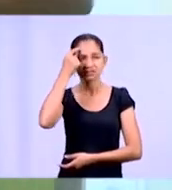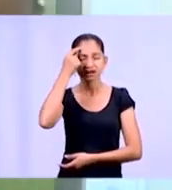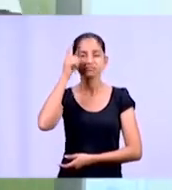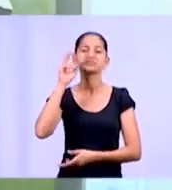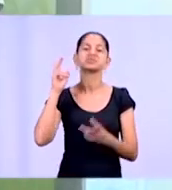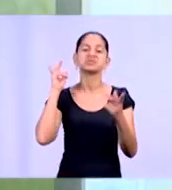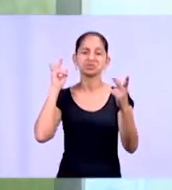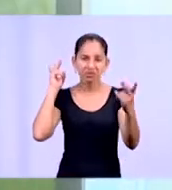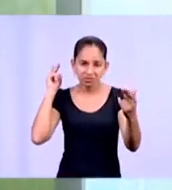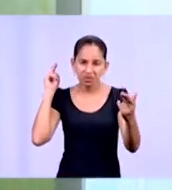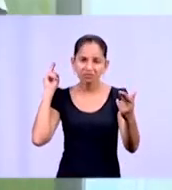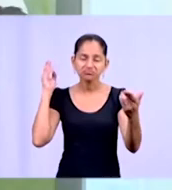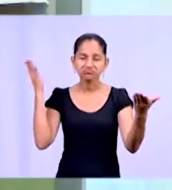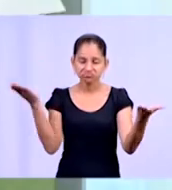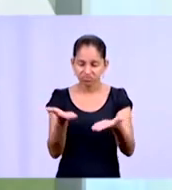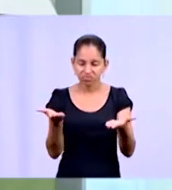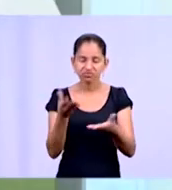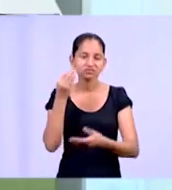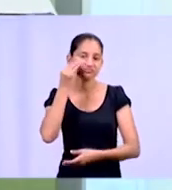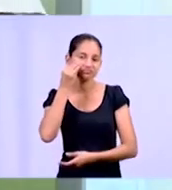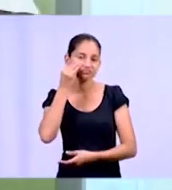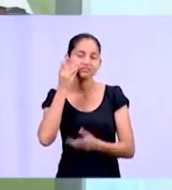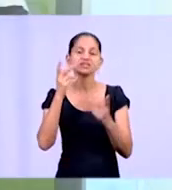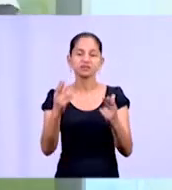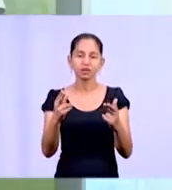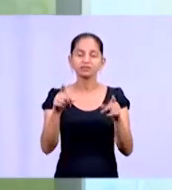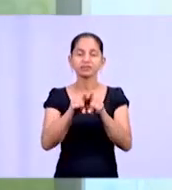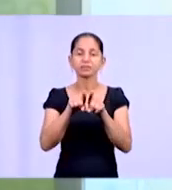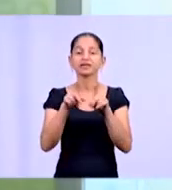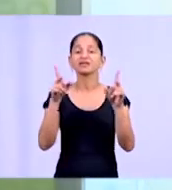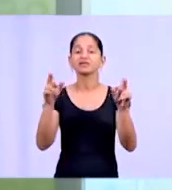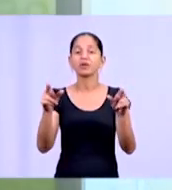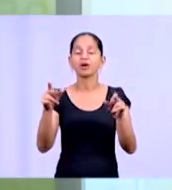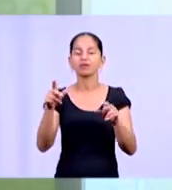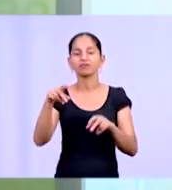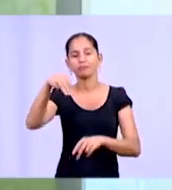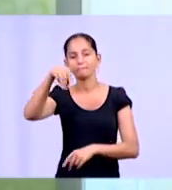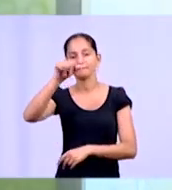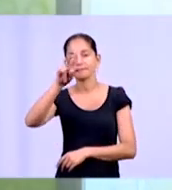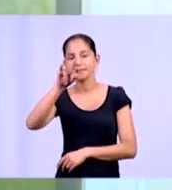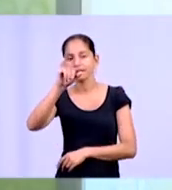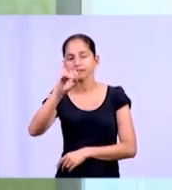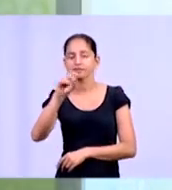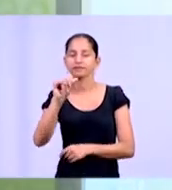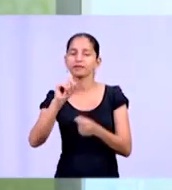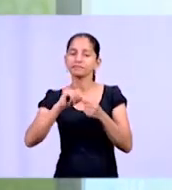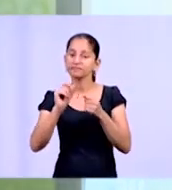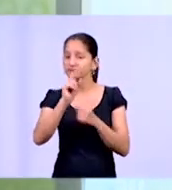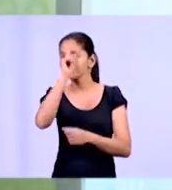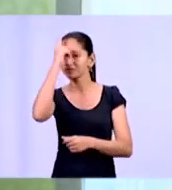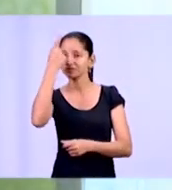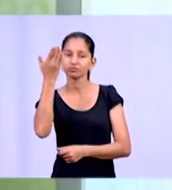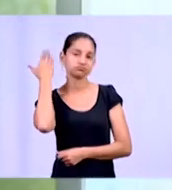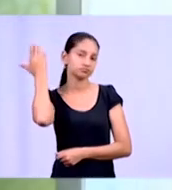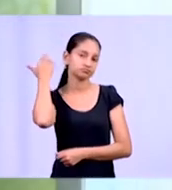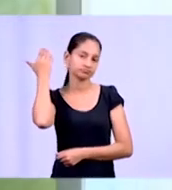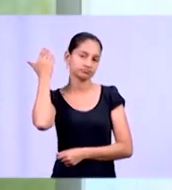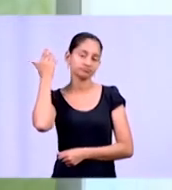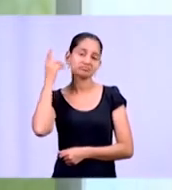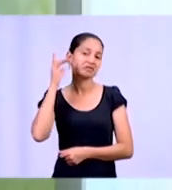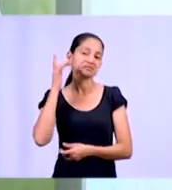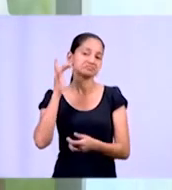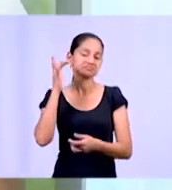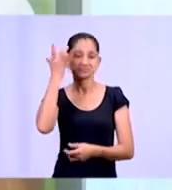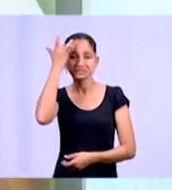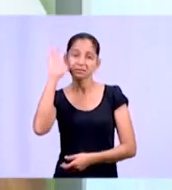projeto, ele sabia como criar aquela máquina, só que a tecnologia não era o suficiente para ele finalizar o projeto, né? Mas